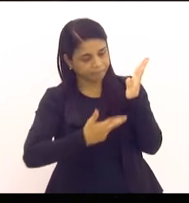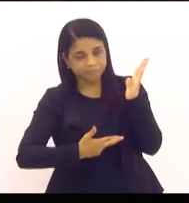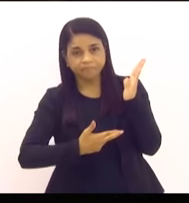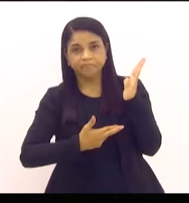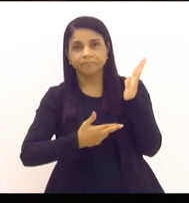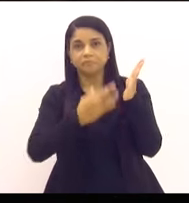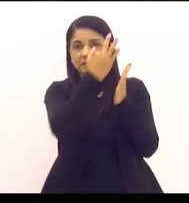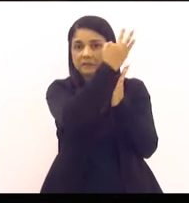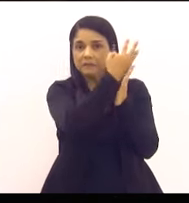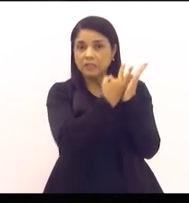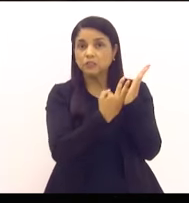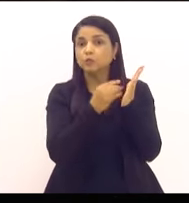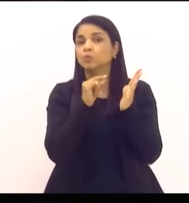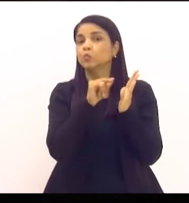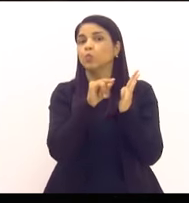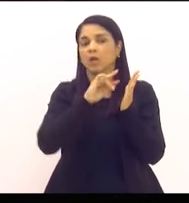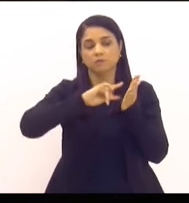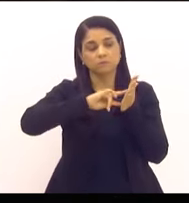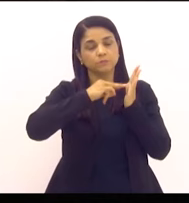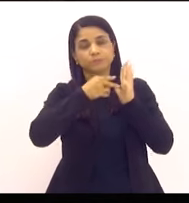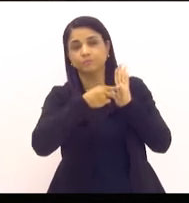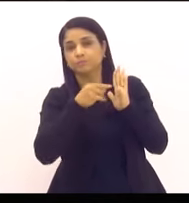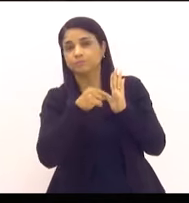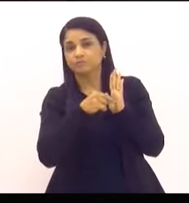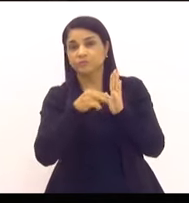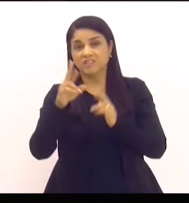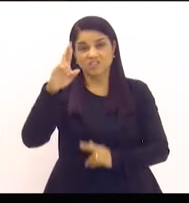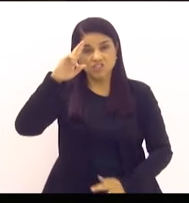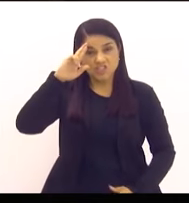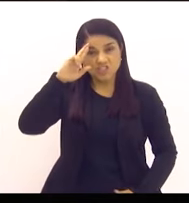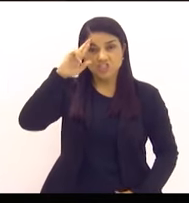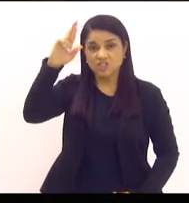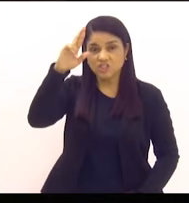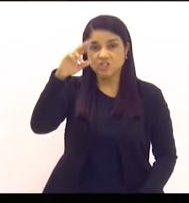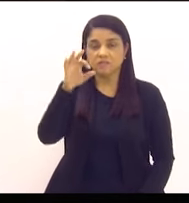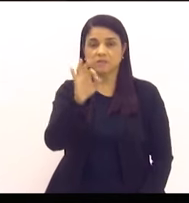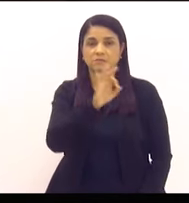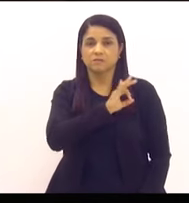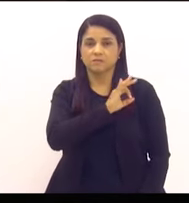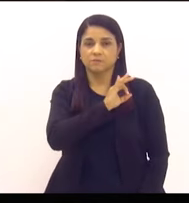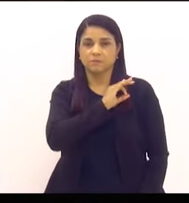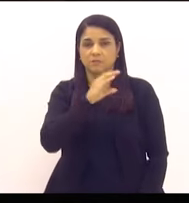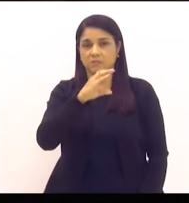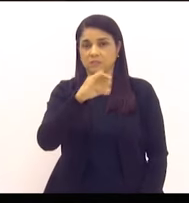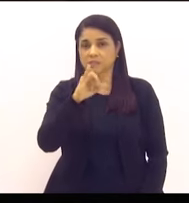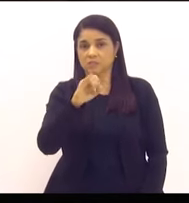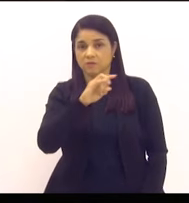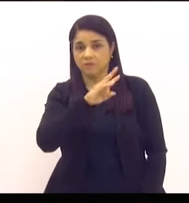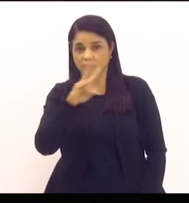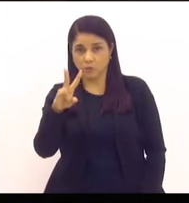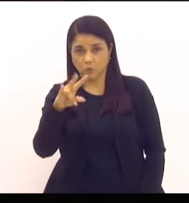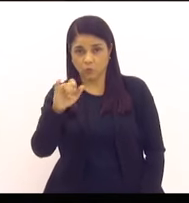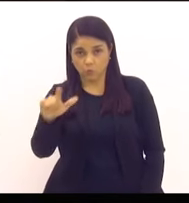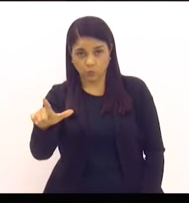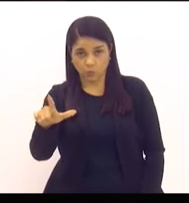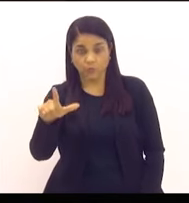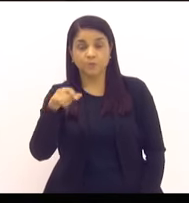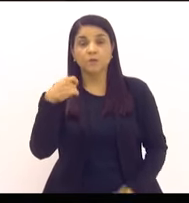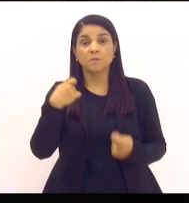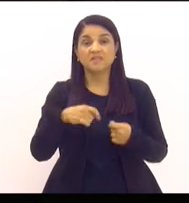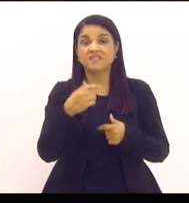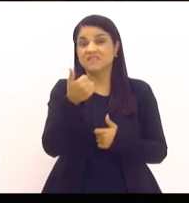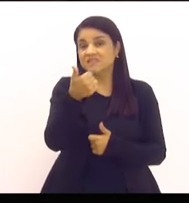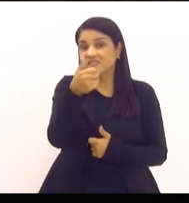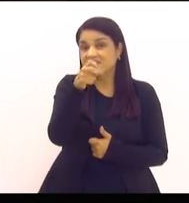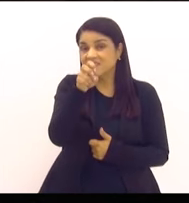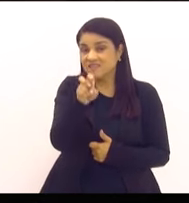redação diz o quê? Que para você ser chefe da Polícia Civil, precisa de 15